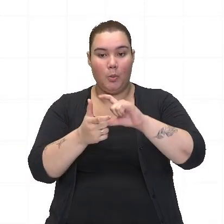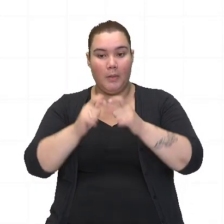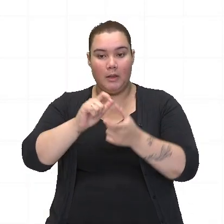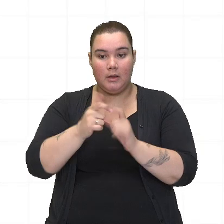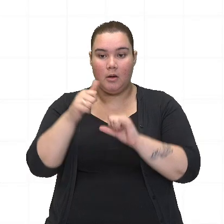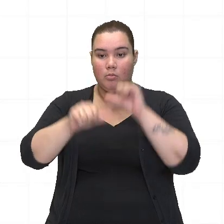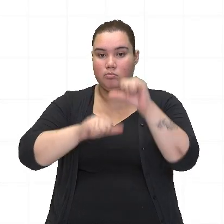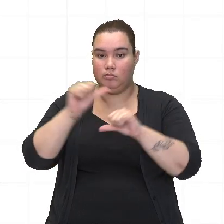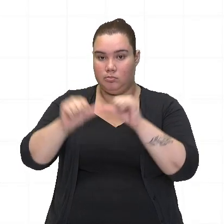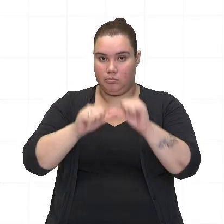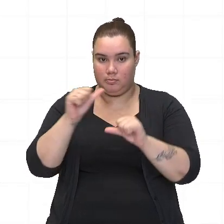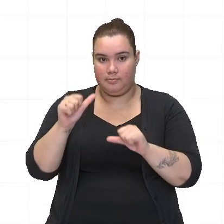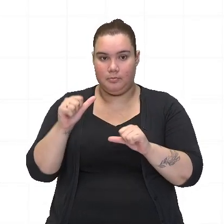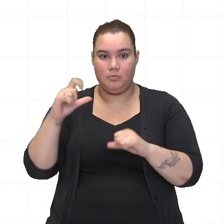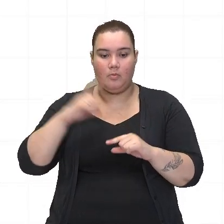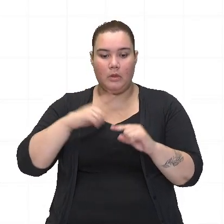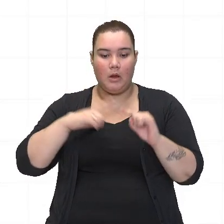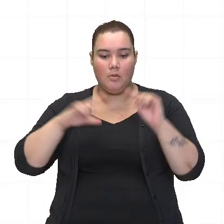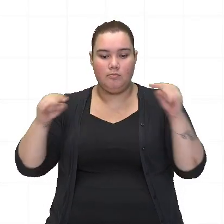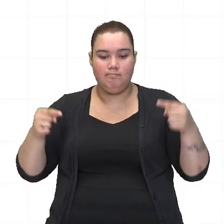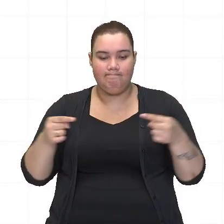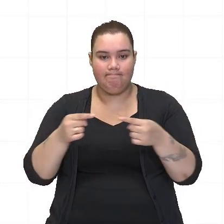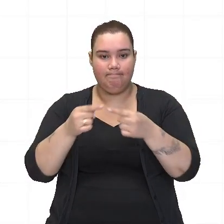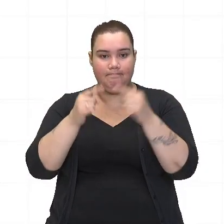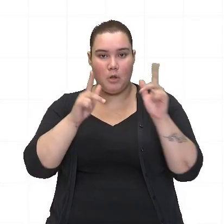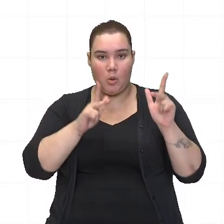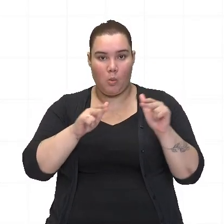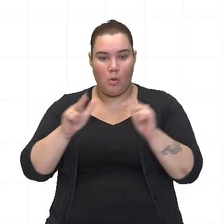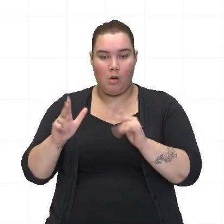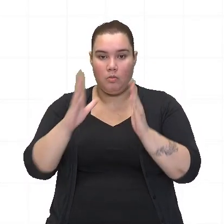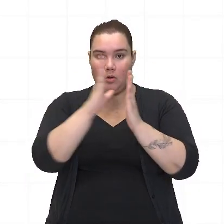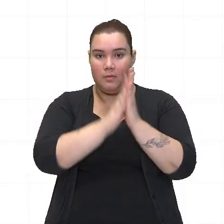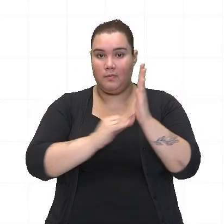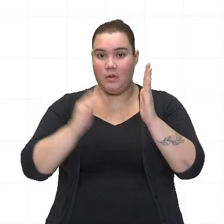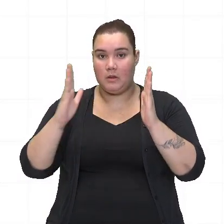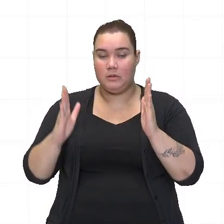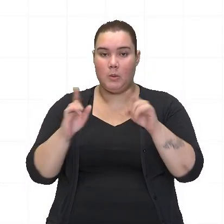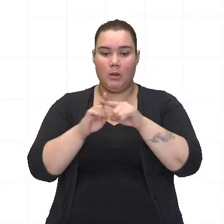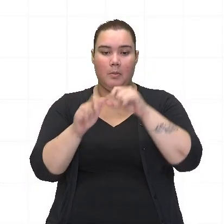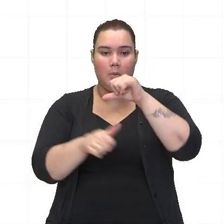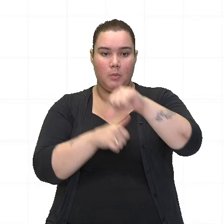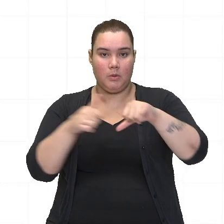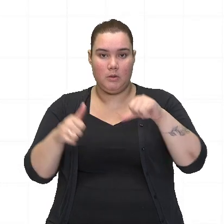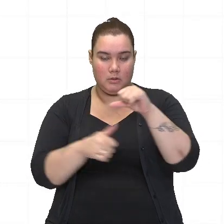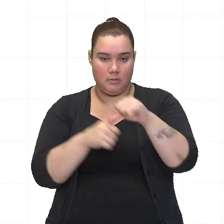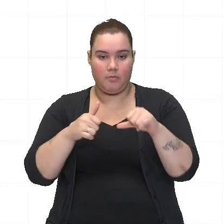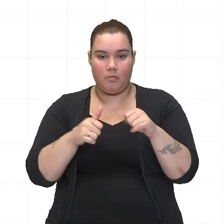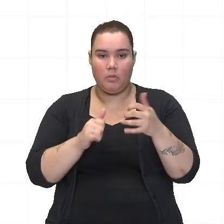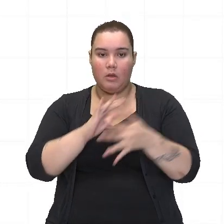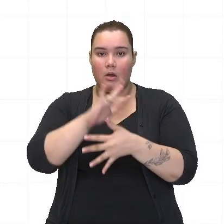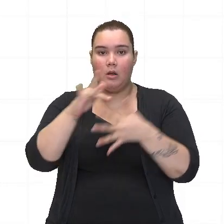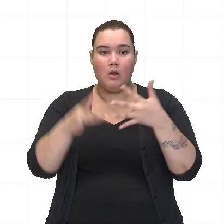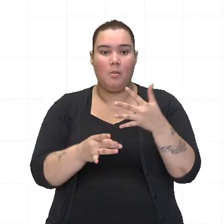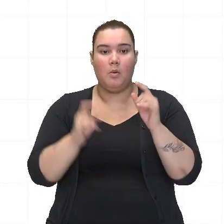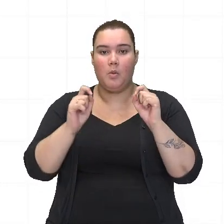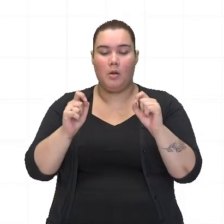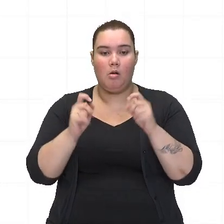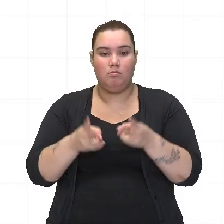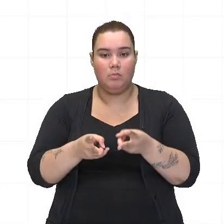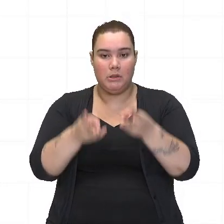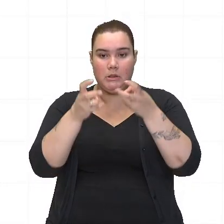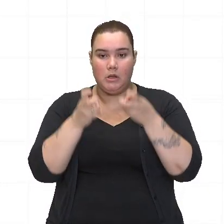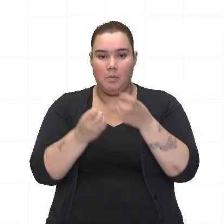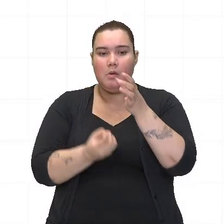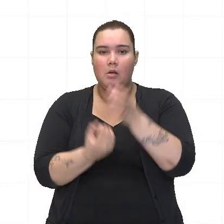geométricas, simetria de translação, reflexão e rotação, detalhamento,